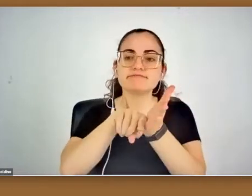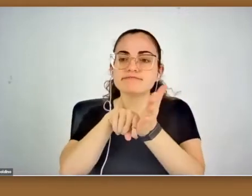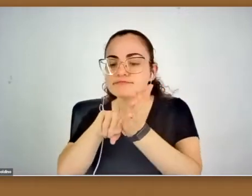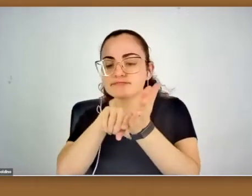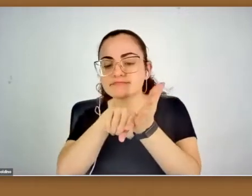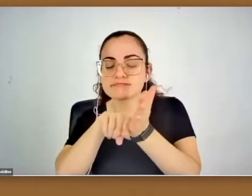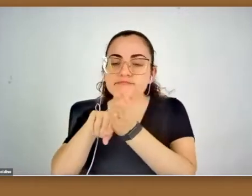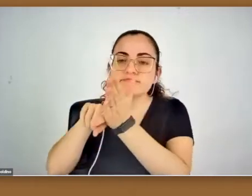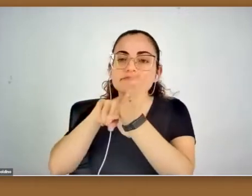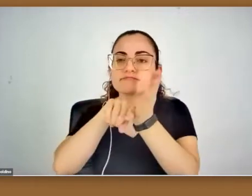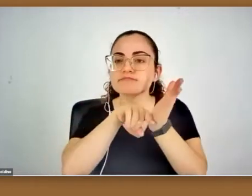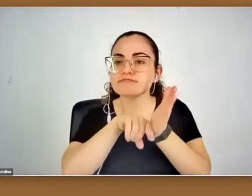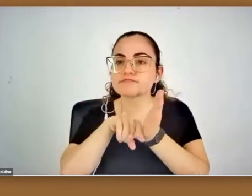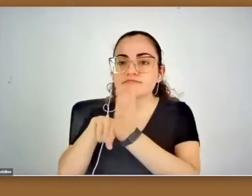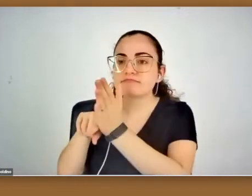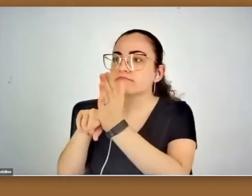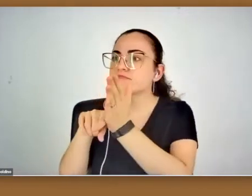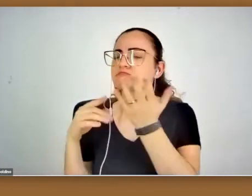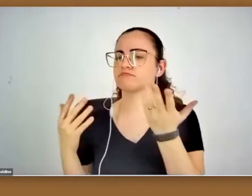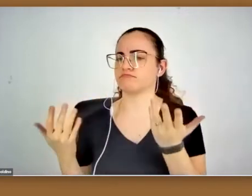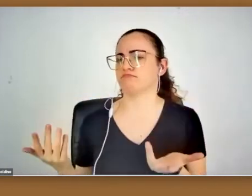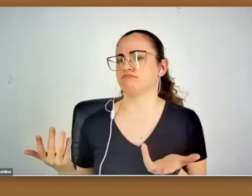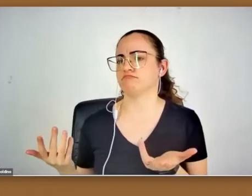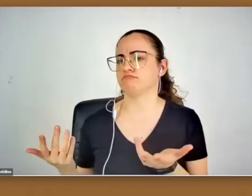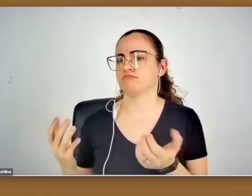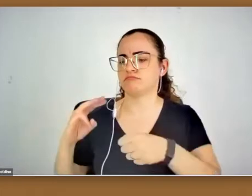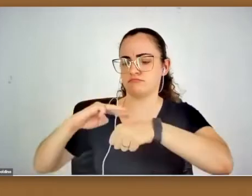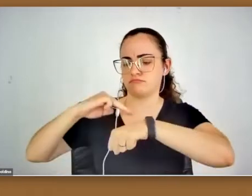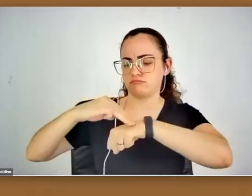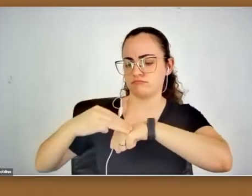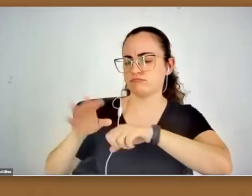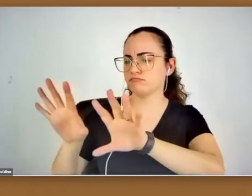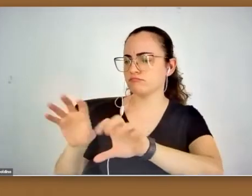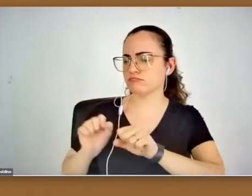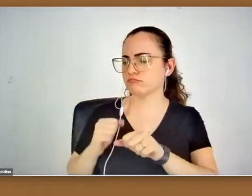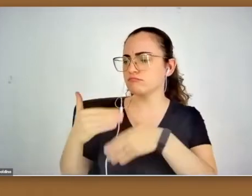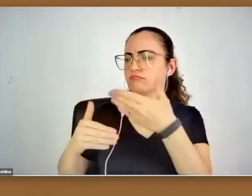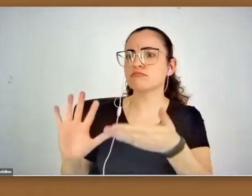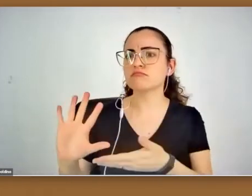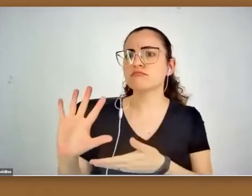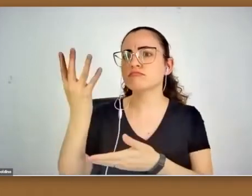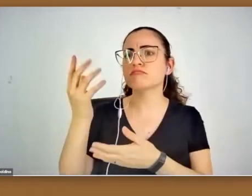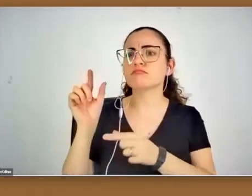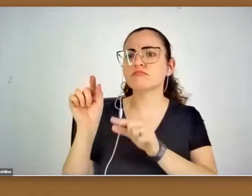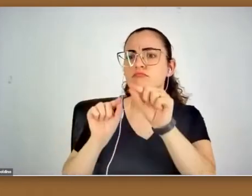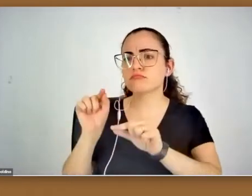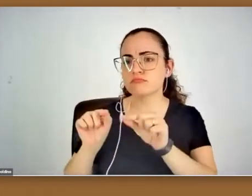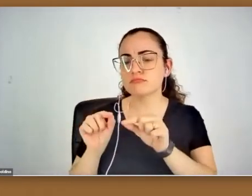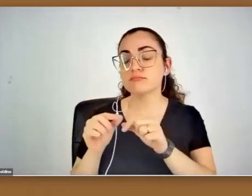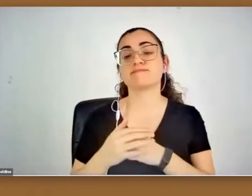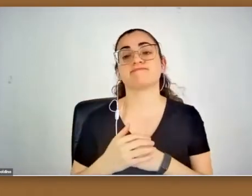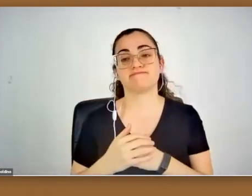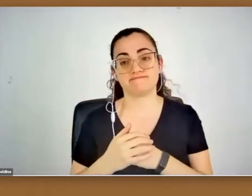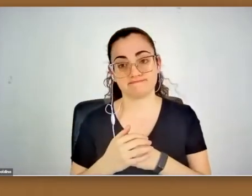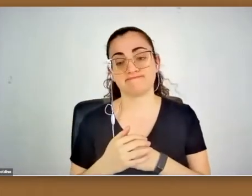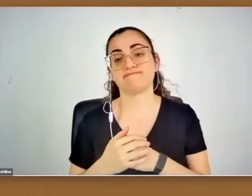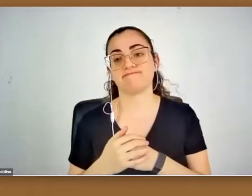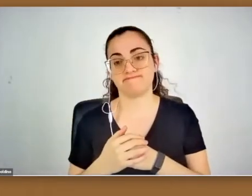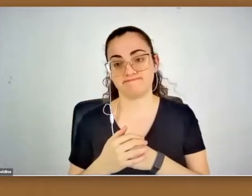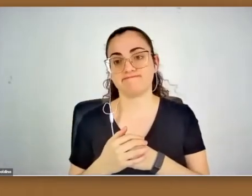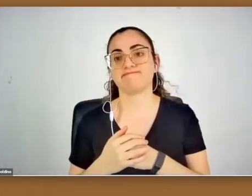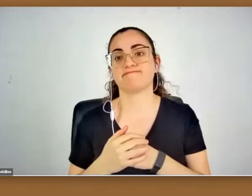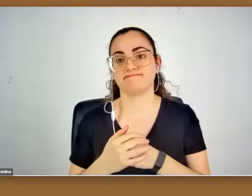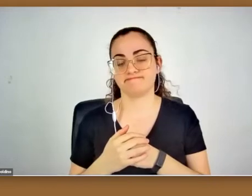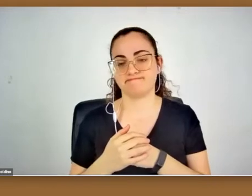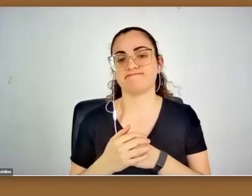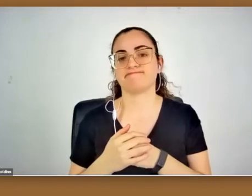O que aconteceu nessa população? Olha, aqui nesse mesmo lugar, veja a importância, né, do local de você